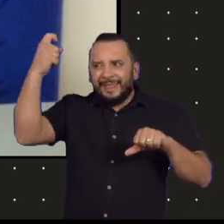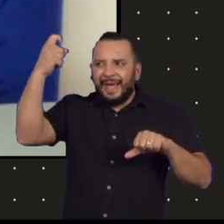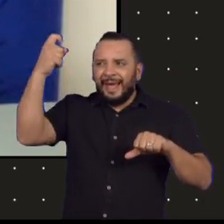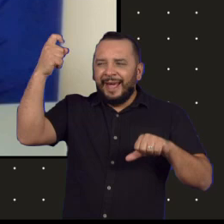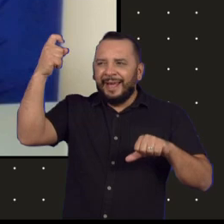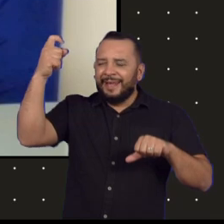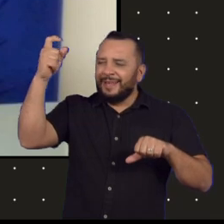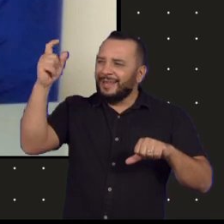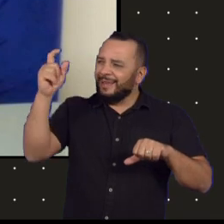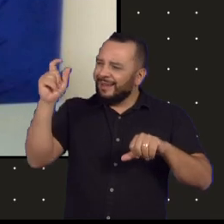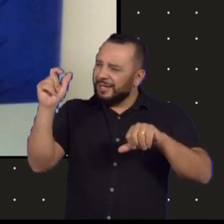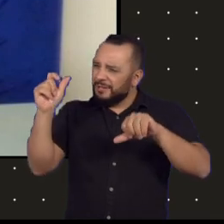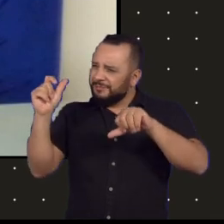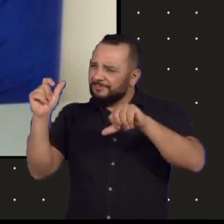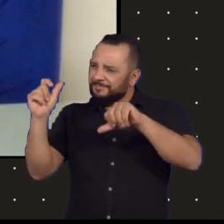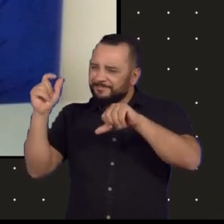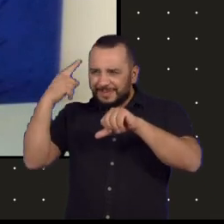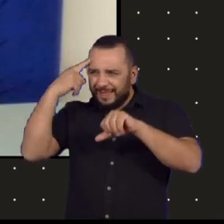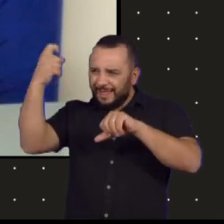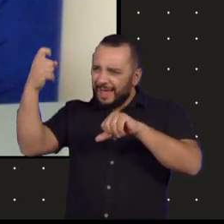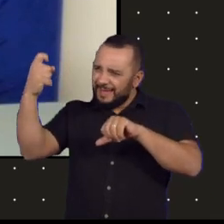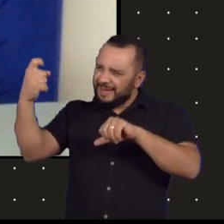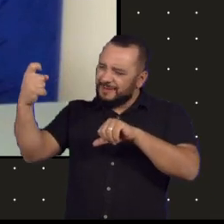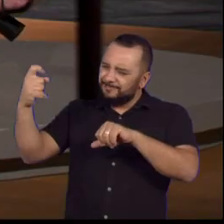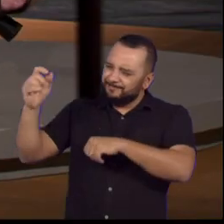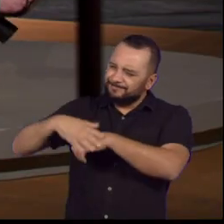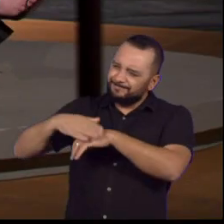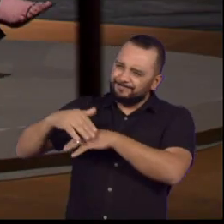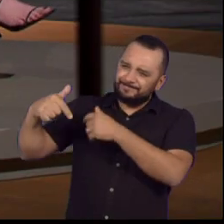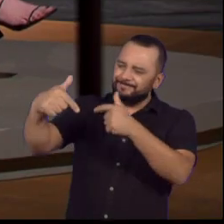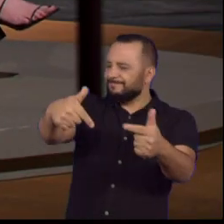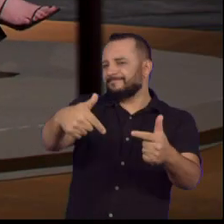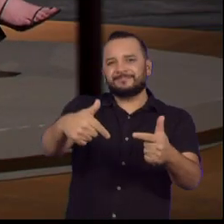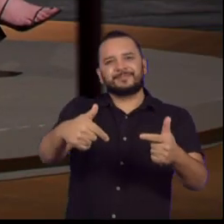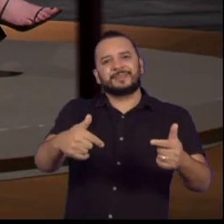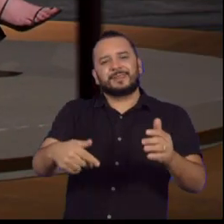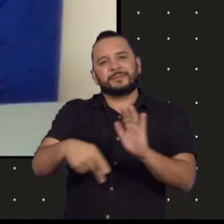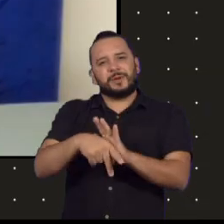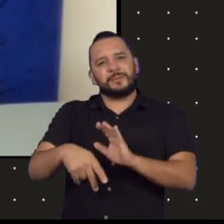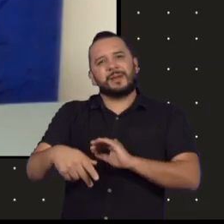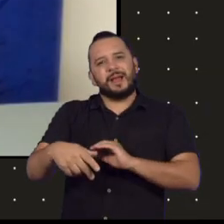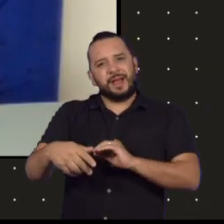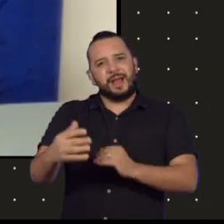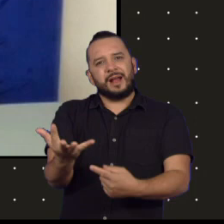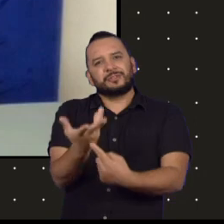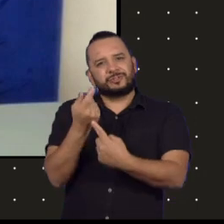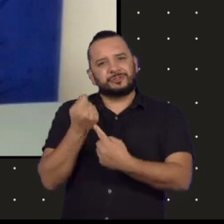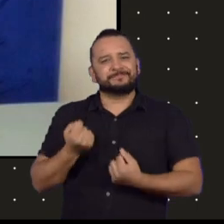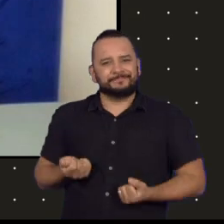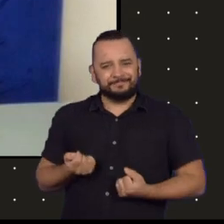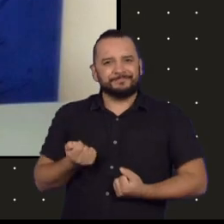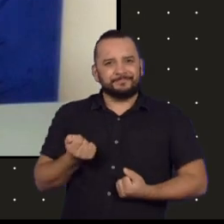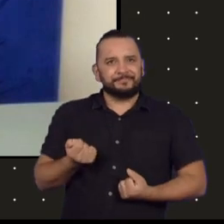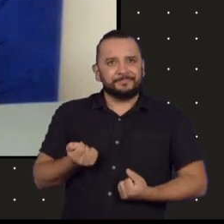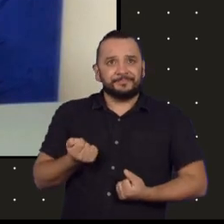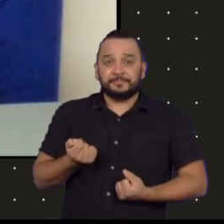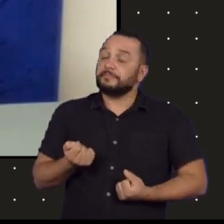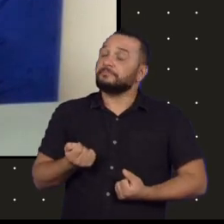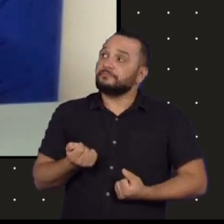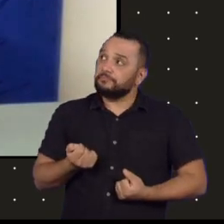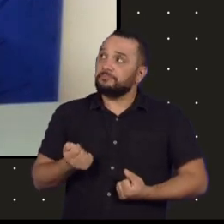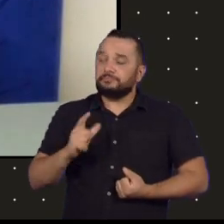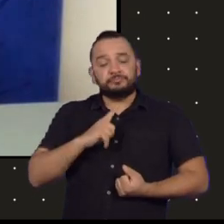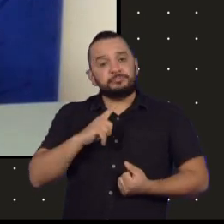em objeto de arte, né? O teatro que eu faço, ele começa por